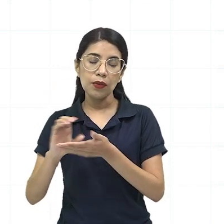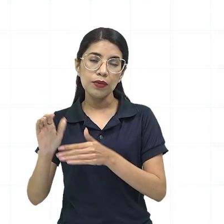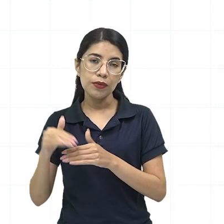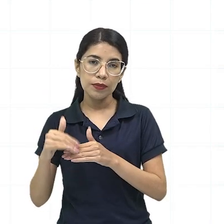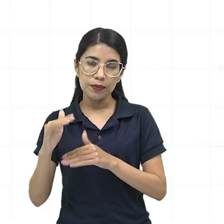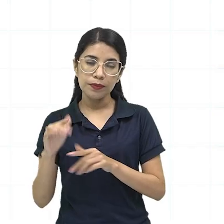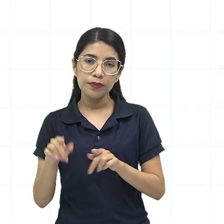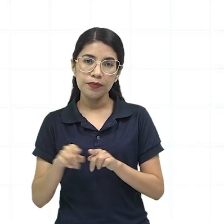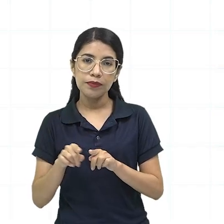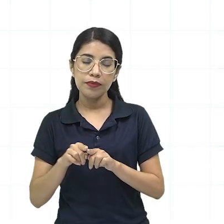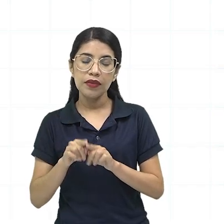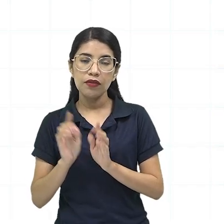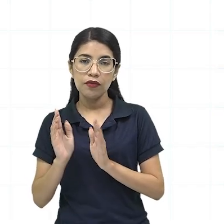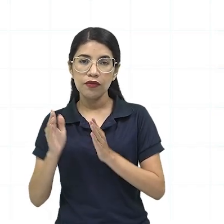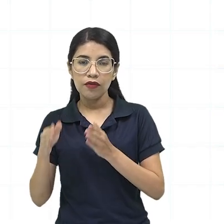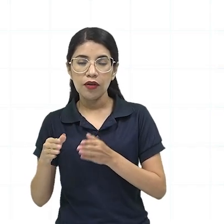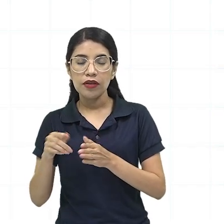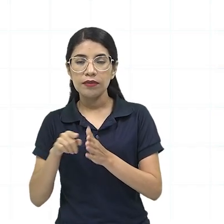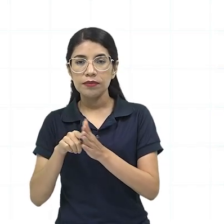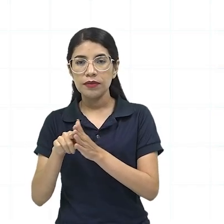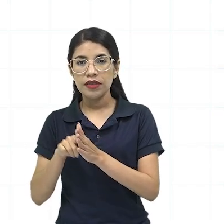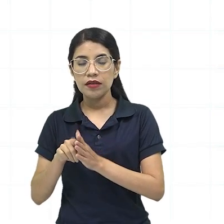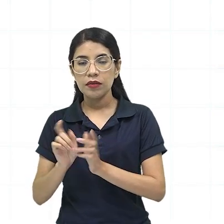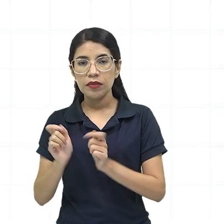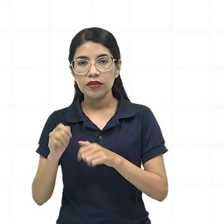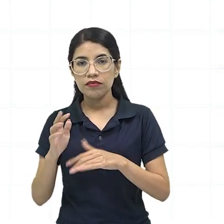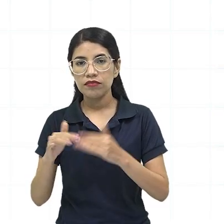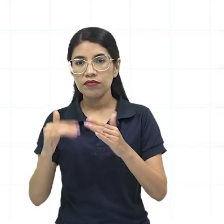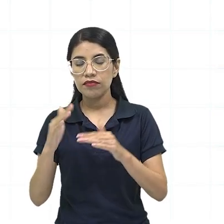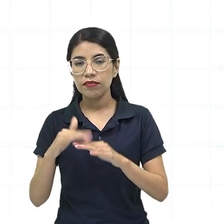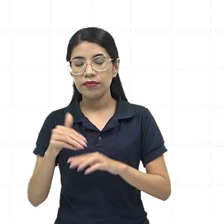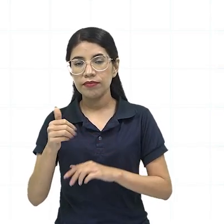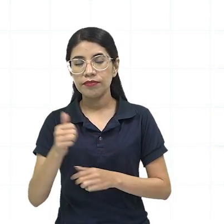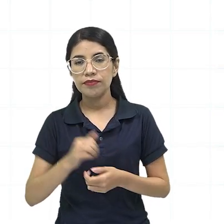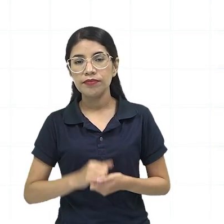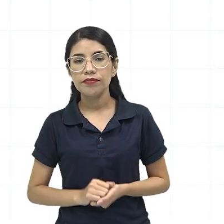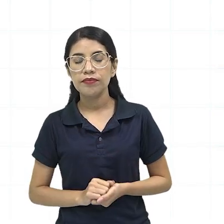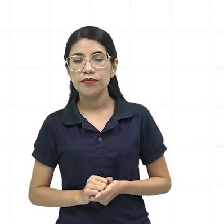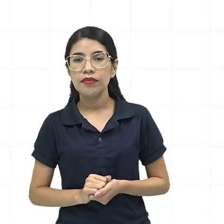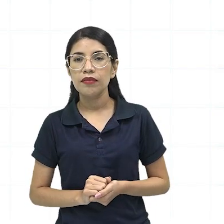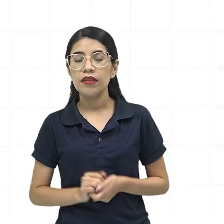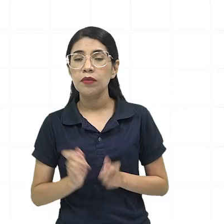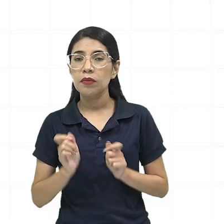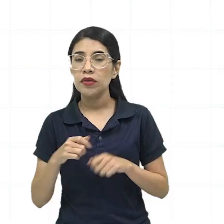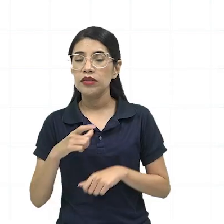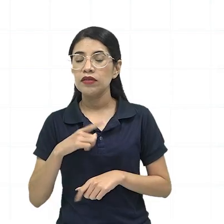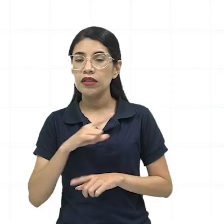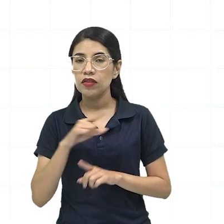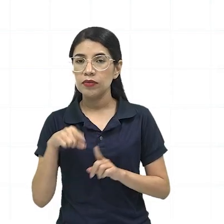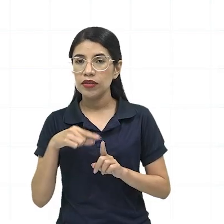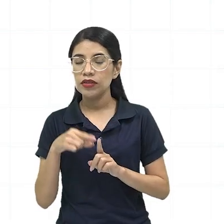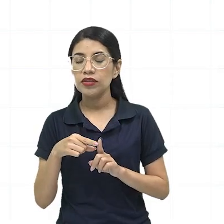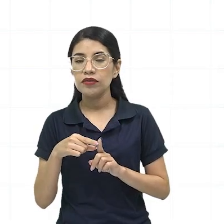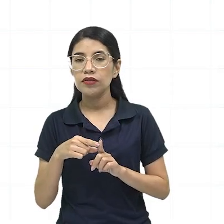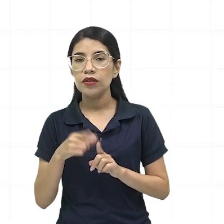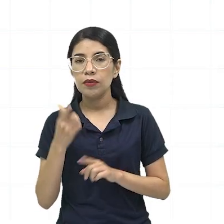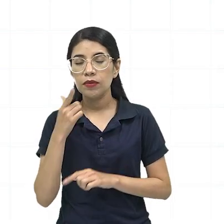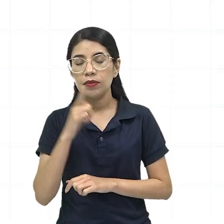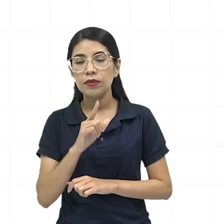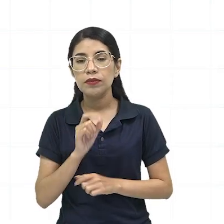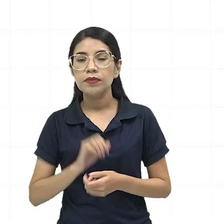que seja mais bem desenvolvida. Então, para cumprir essa finalidade, os textos científicos